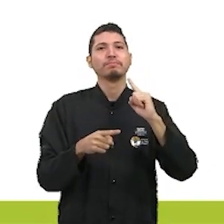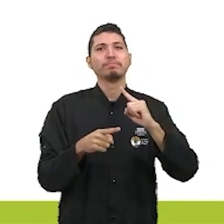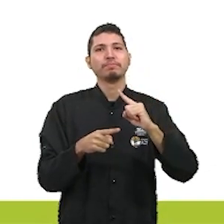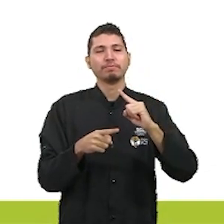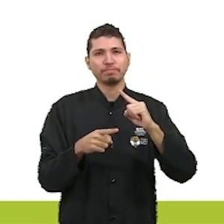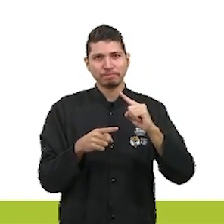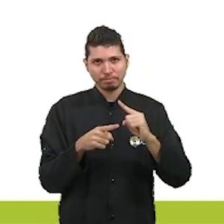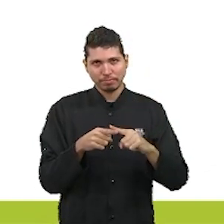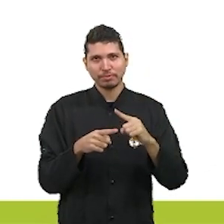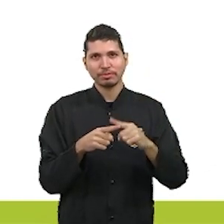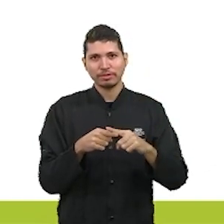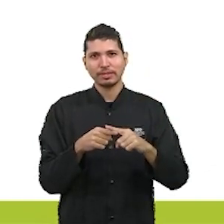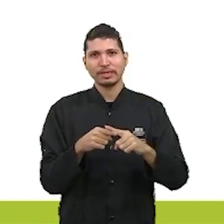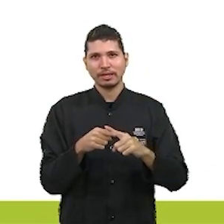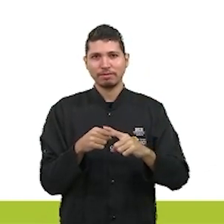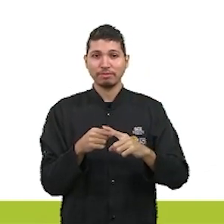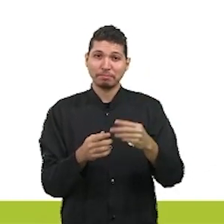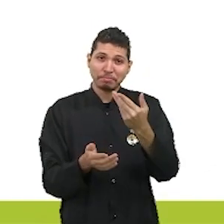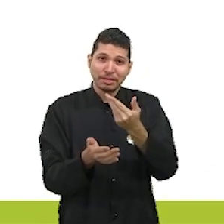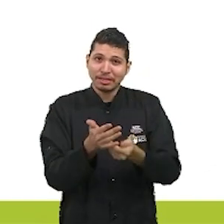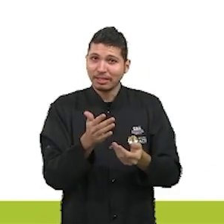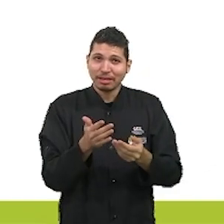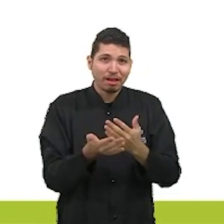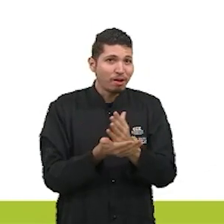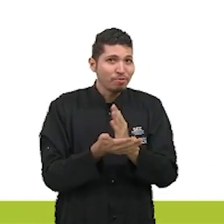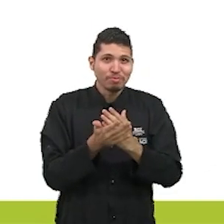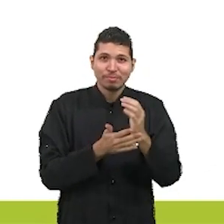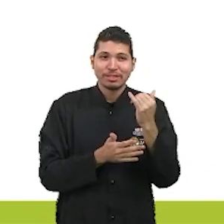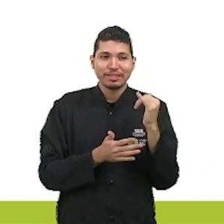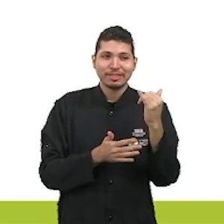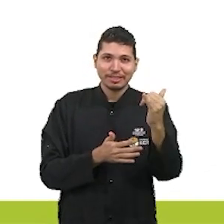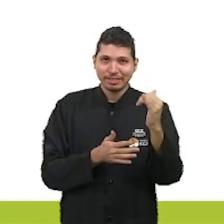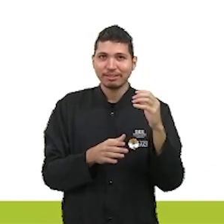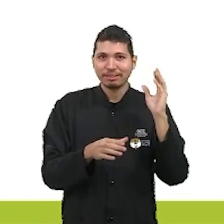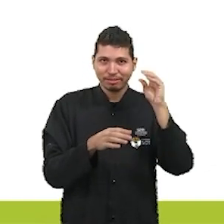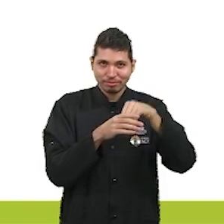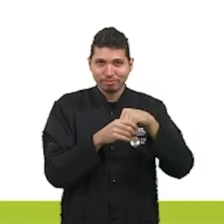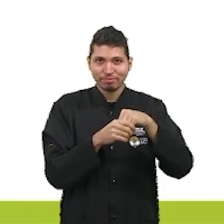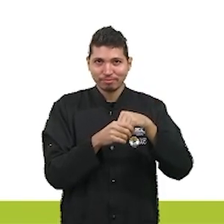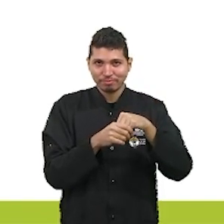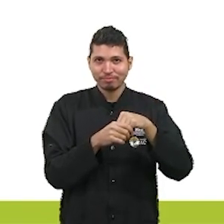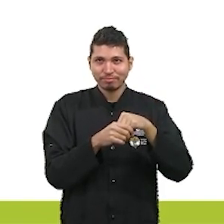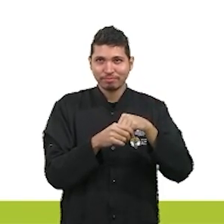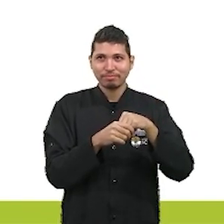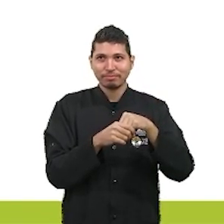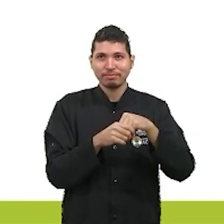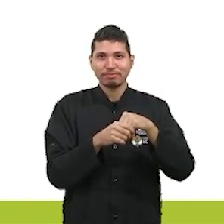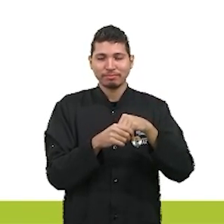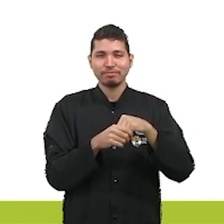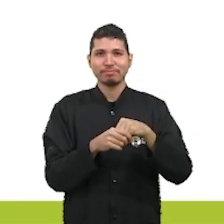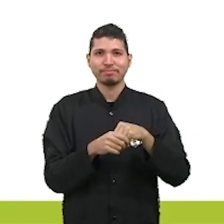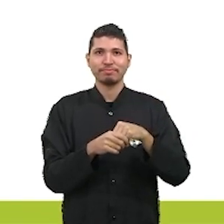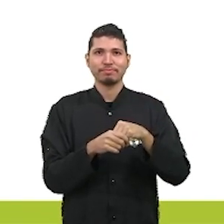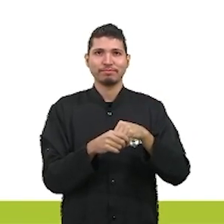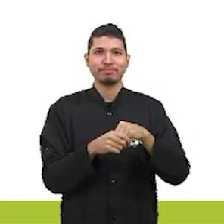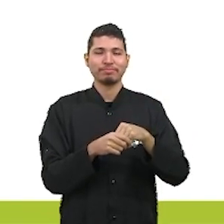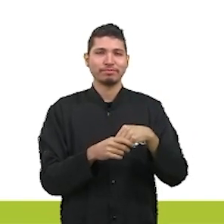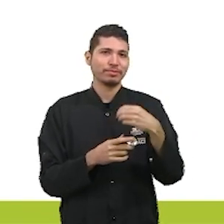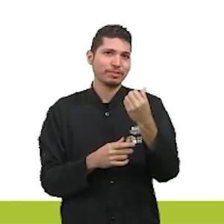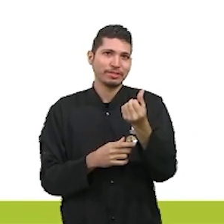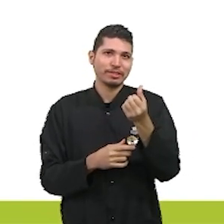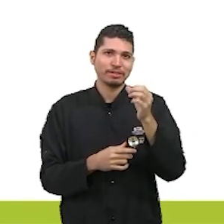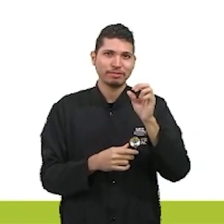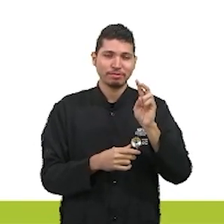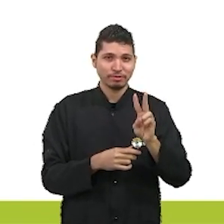subtrair ali uma parte dessa energia que foi dissipada, tá? Então esse negativo, a lógica é essa, tá? Que ele vai